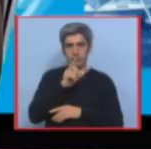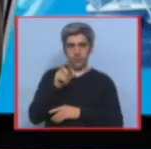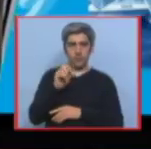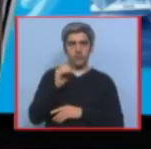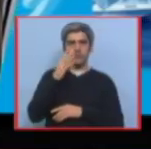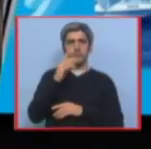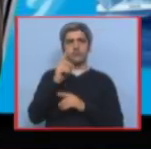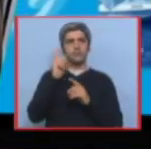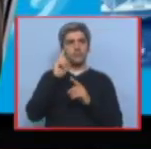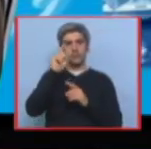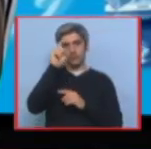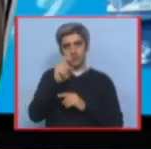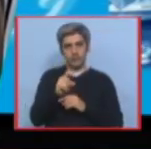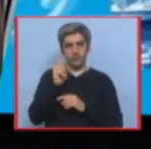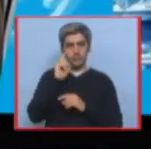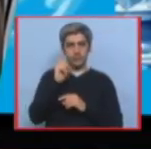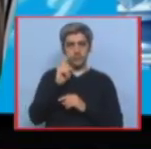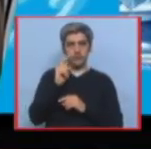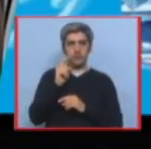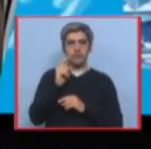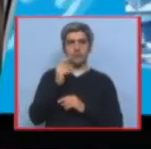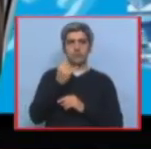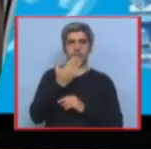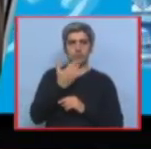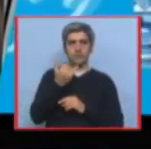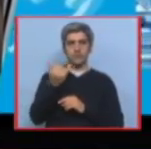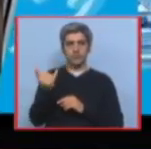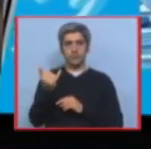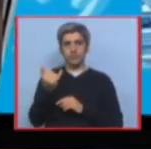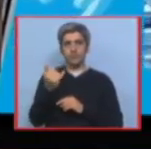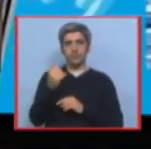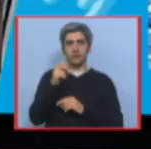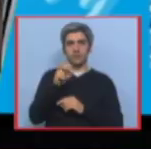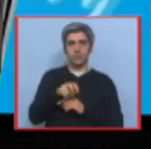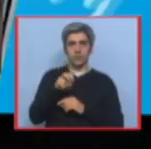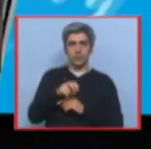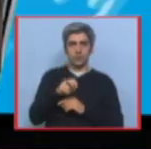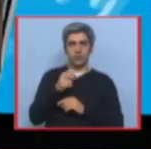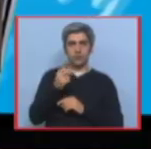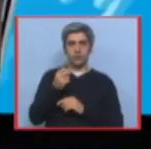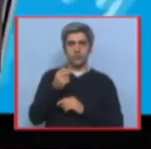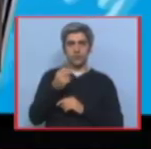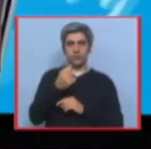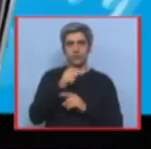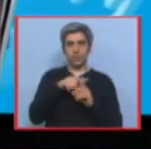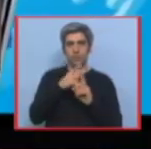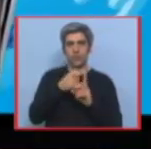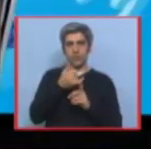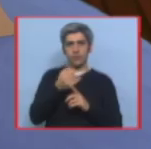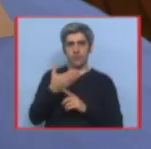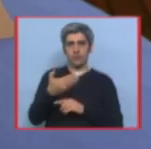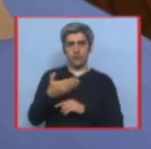fizemos a primeira jornada nos dias 21 e 22 de junho do ano